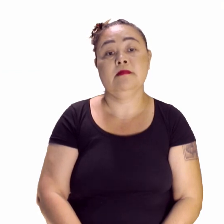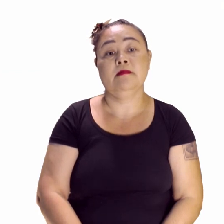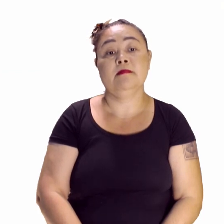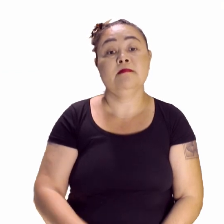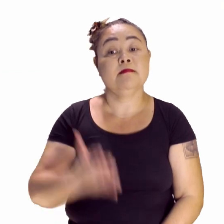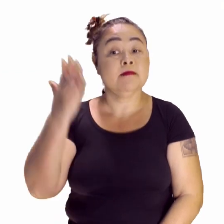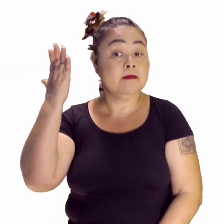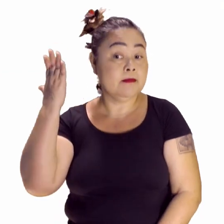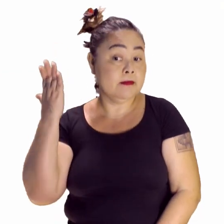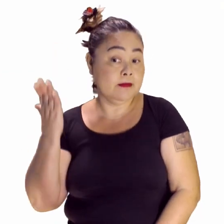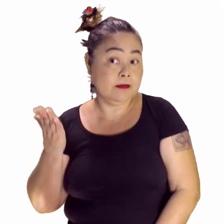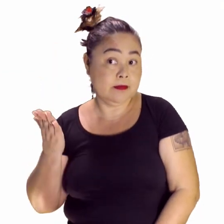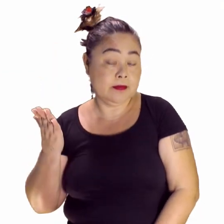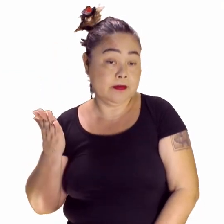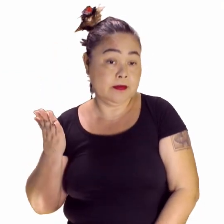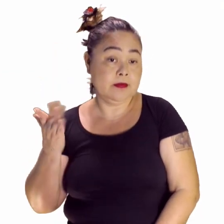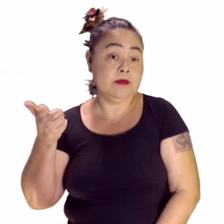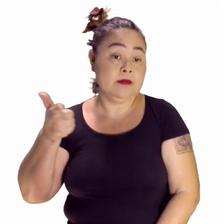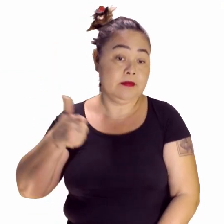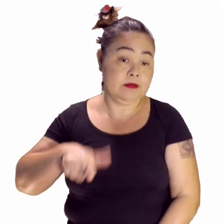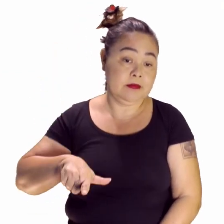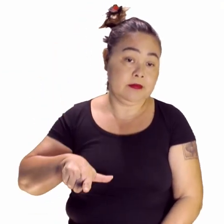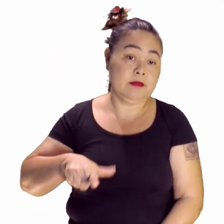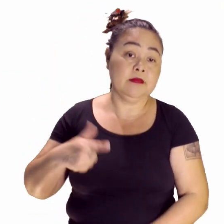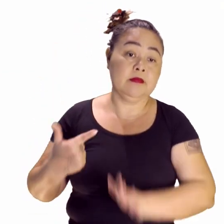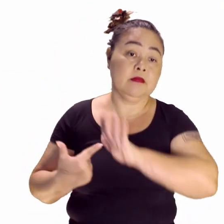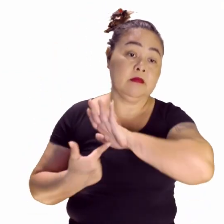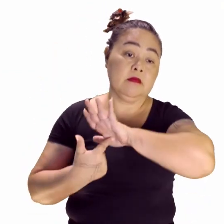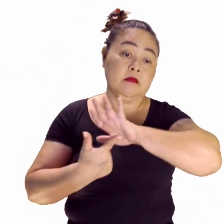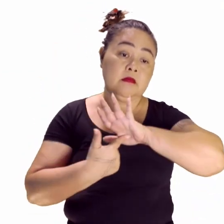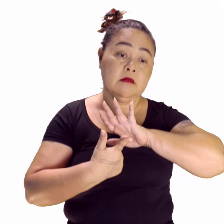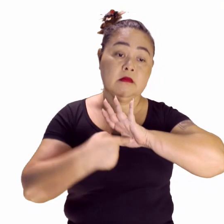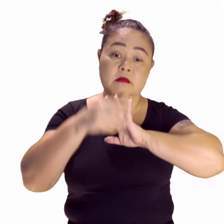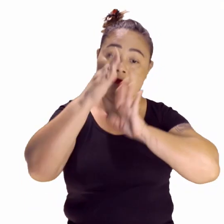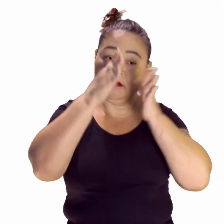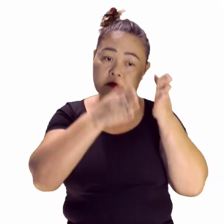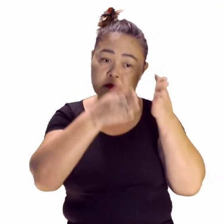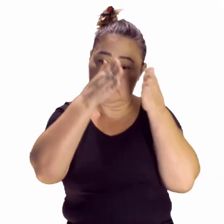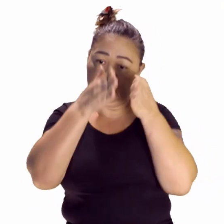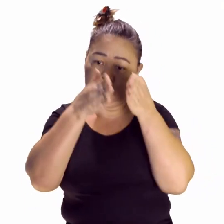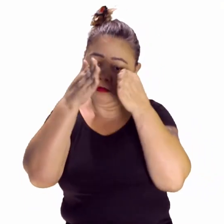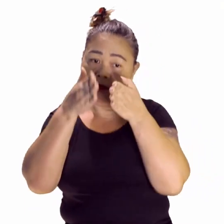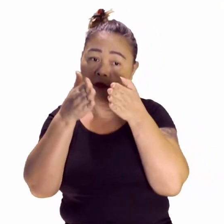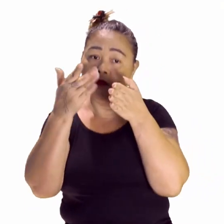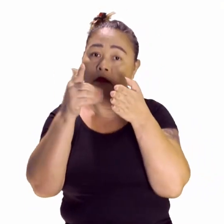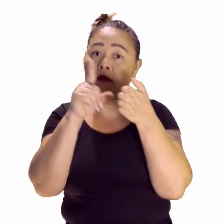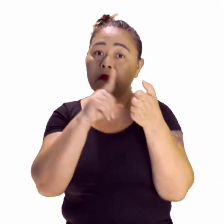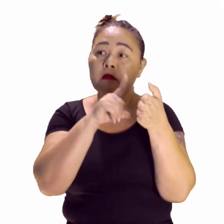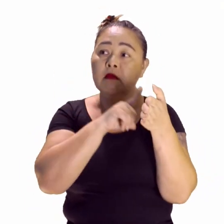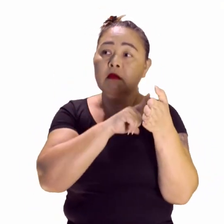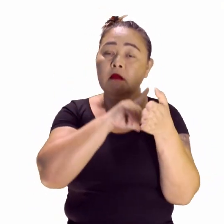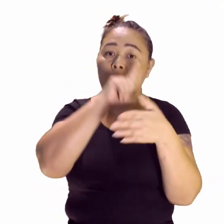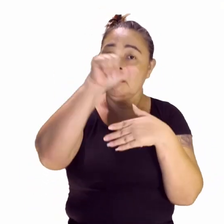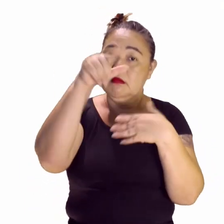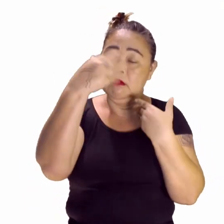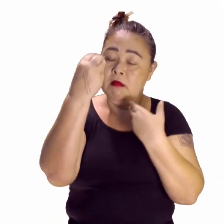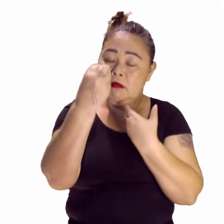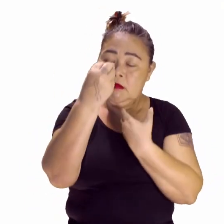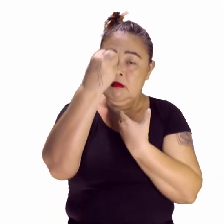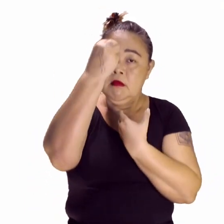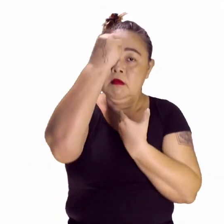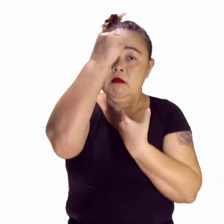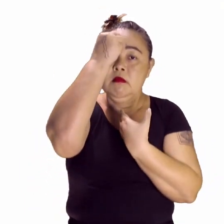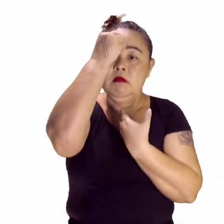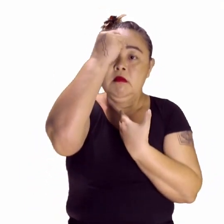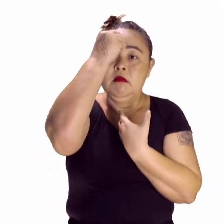E aí, novamente, mostramos esse gráfico para você e você deve levar para o seu